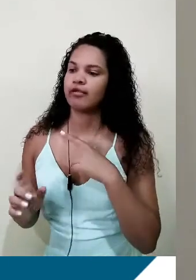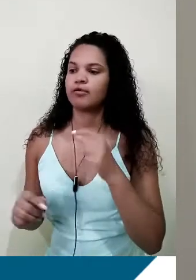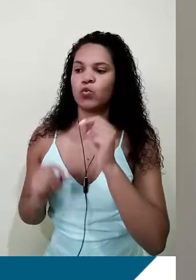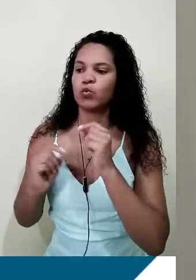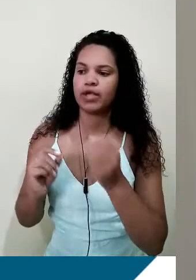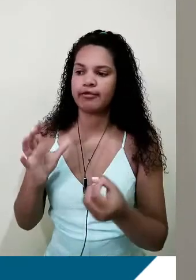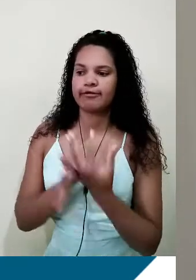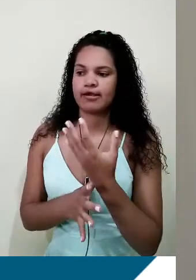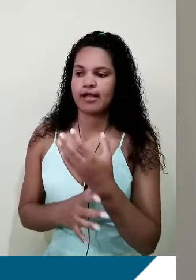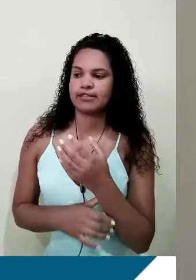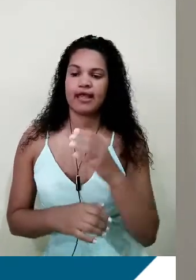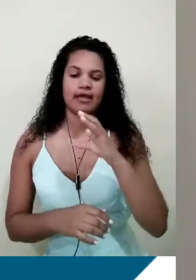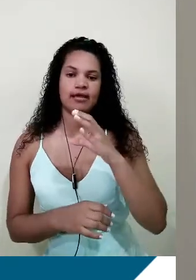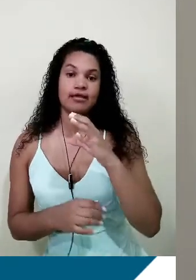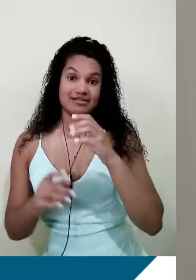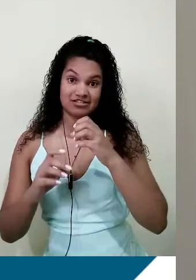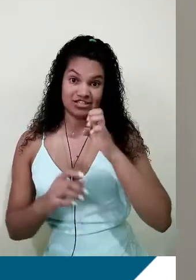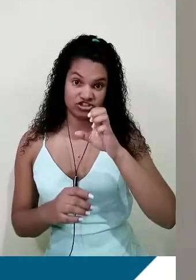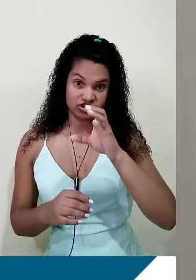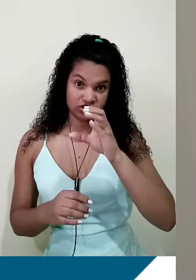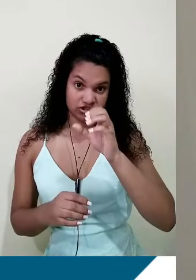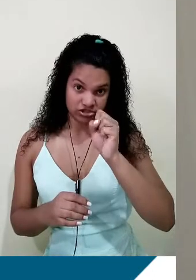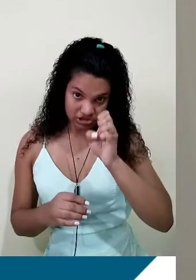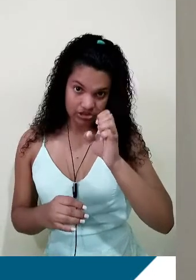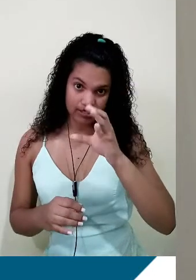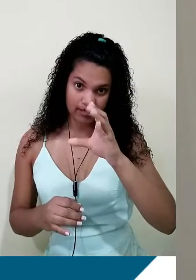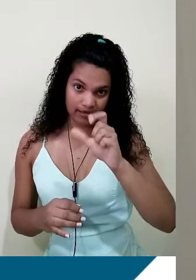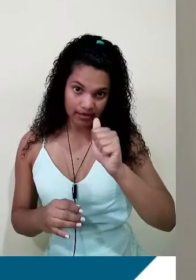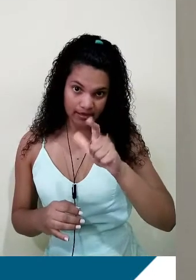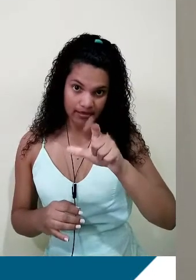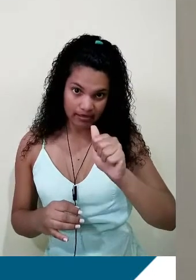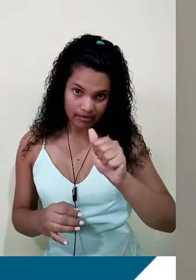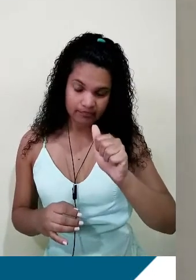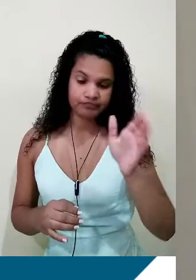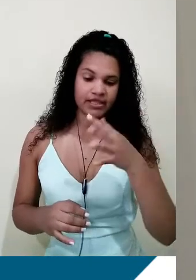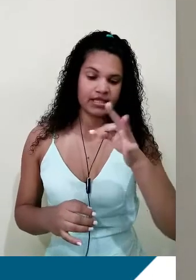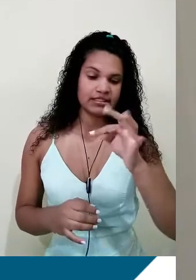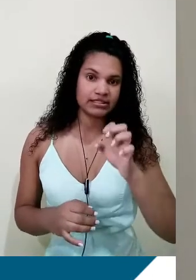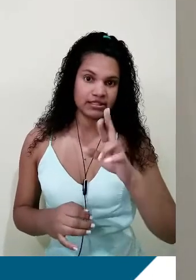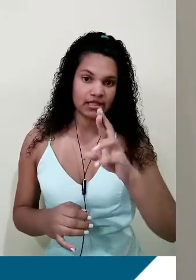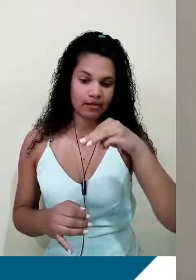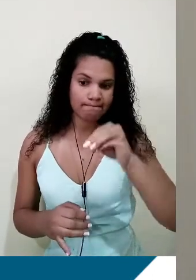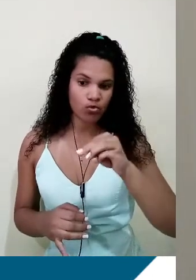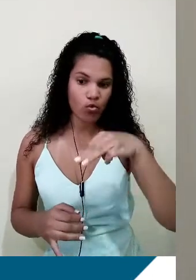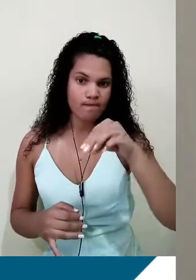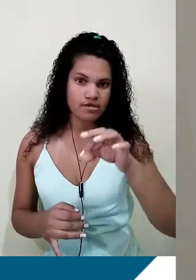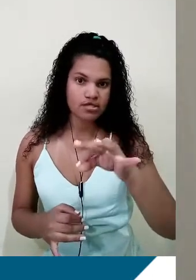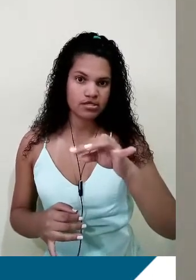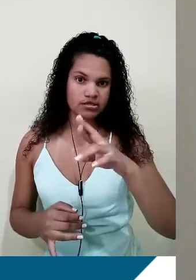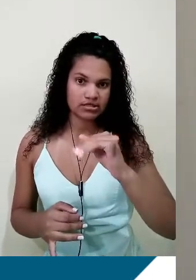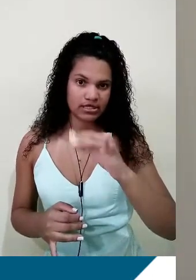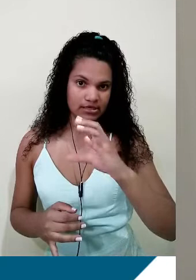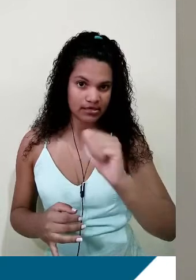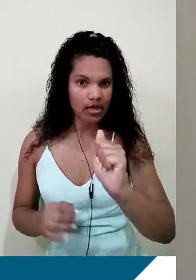escalas termométricas, que são as escalas que a gente tem nos termômetros.